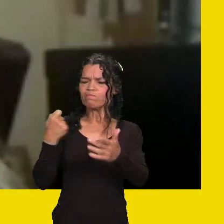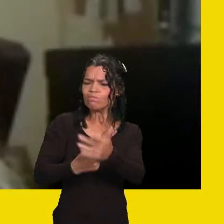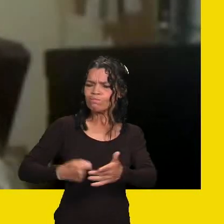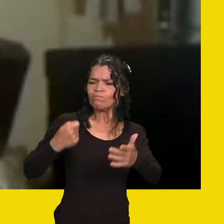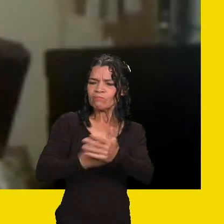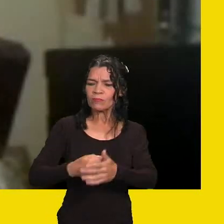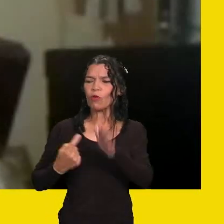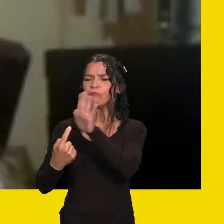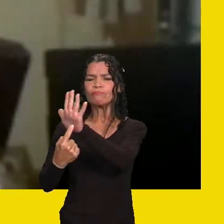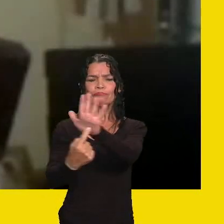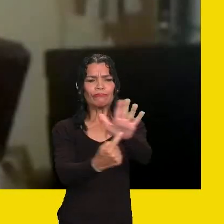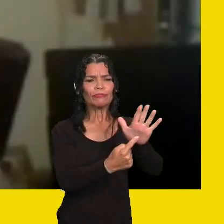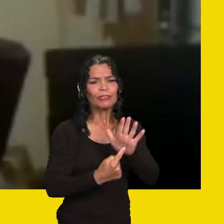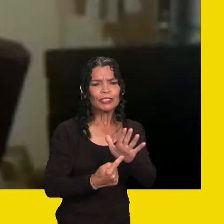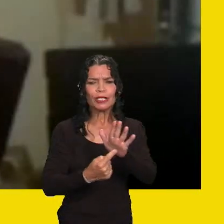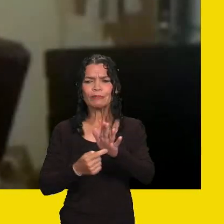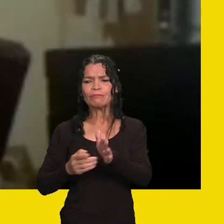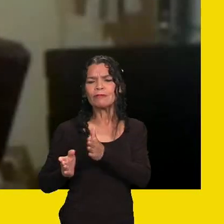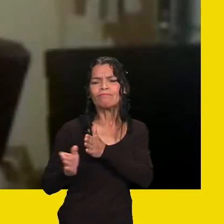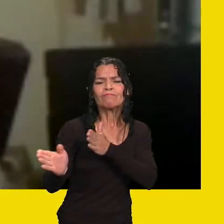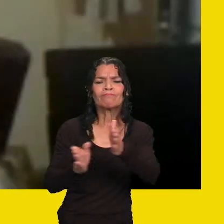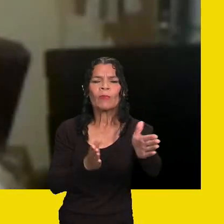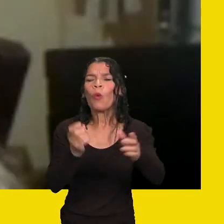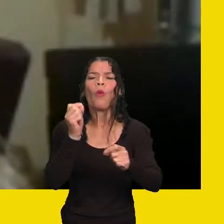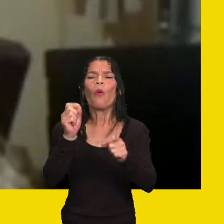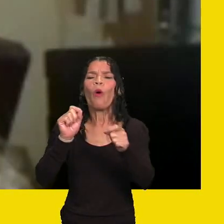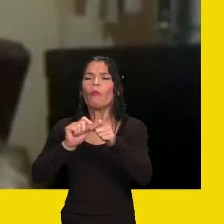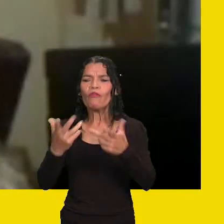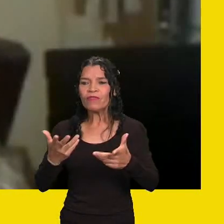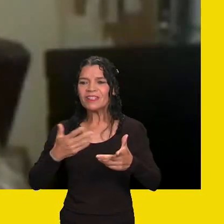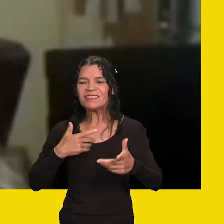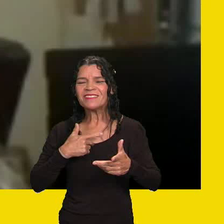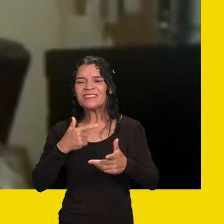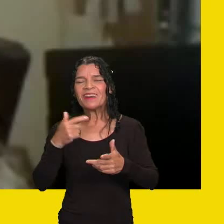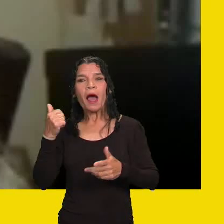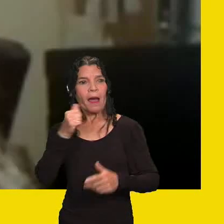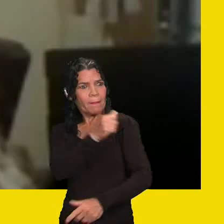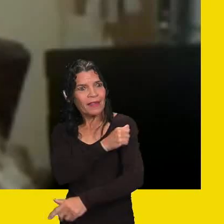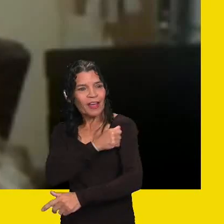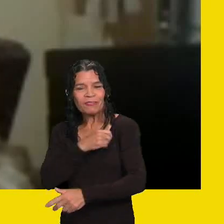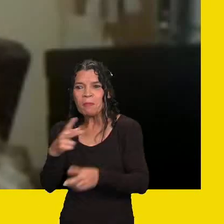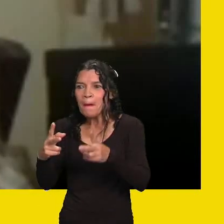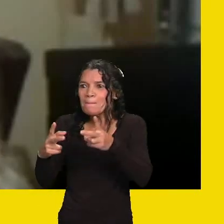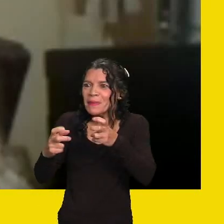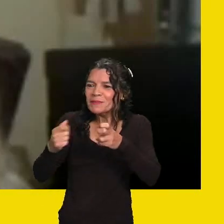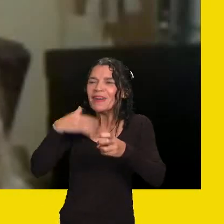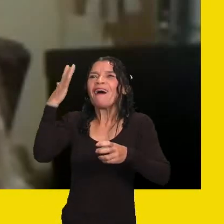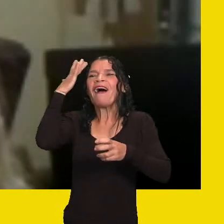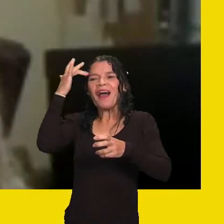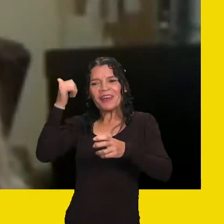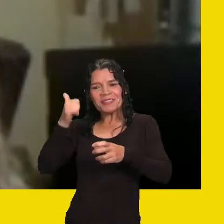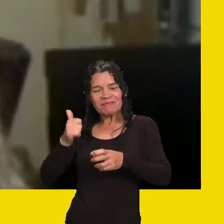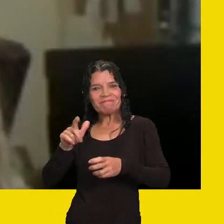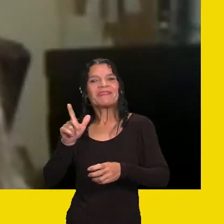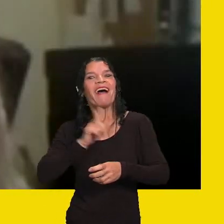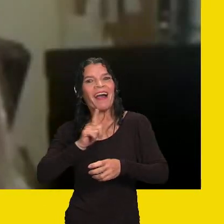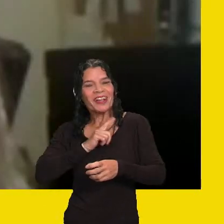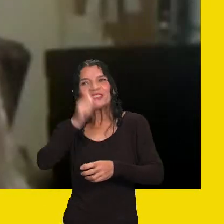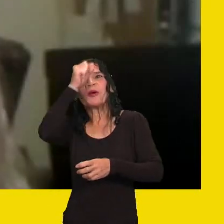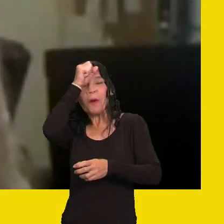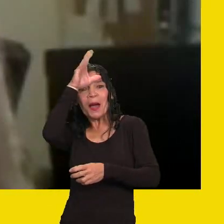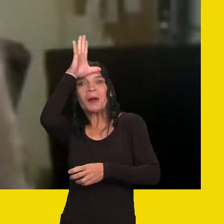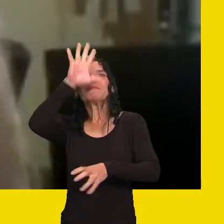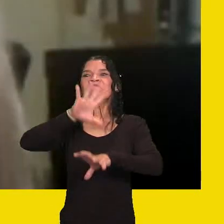fui mostrando para ela os caminhos e a gente foi trocando. Ela foi percebendo que que ela também tinha esse